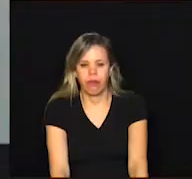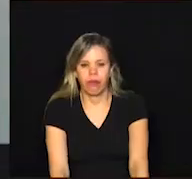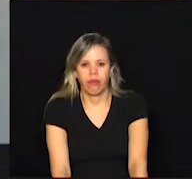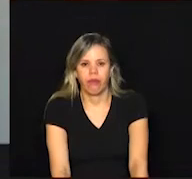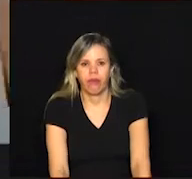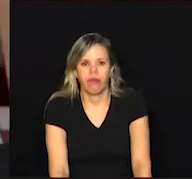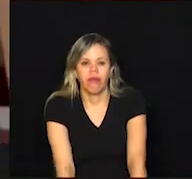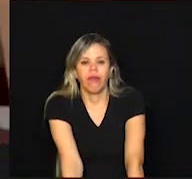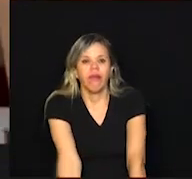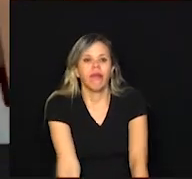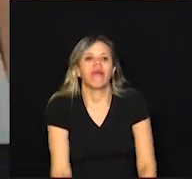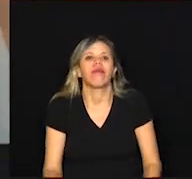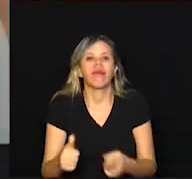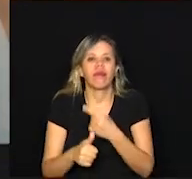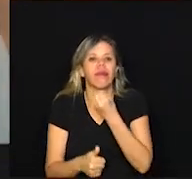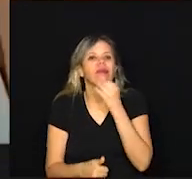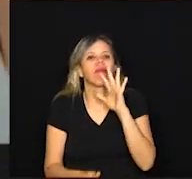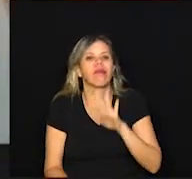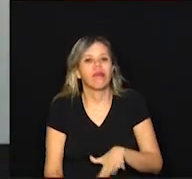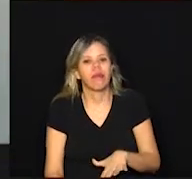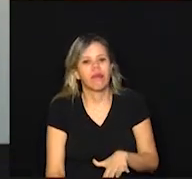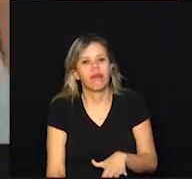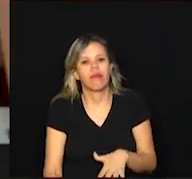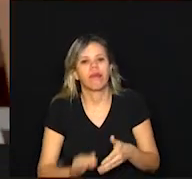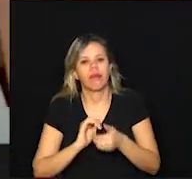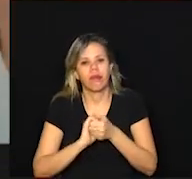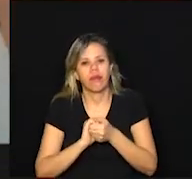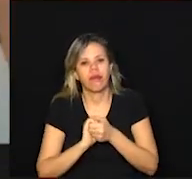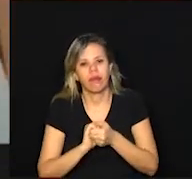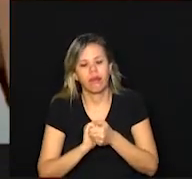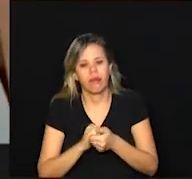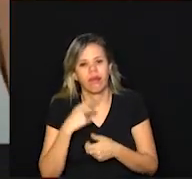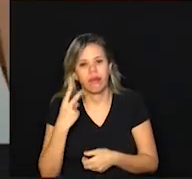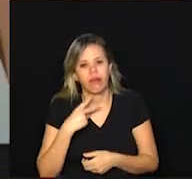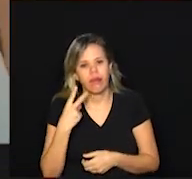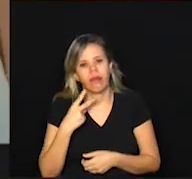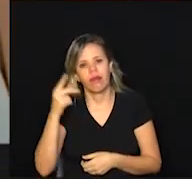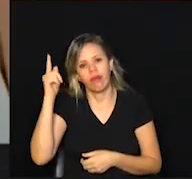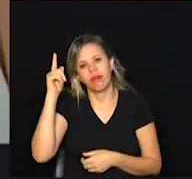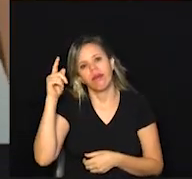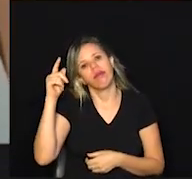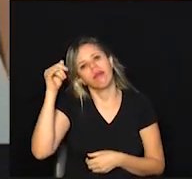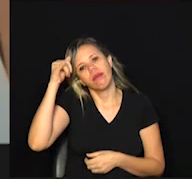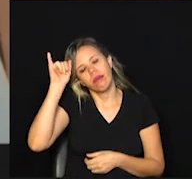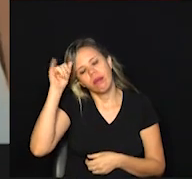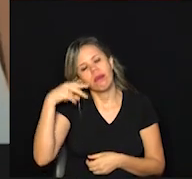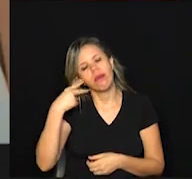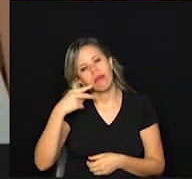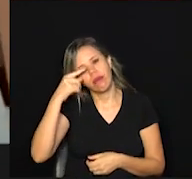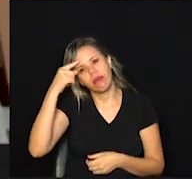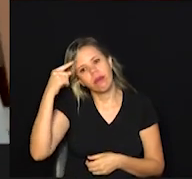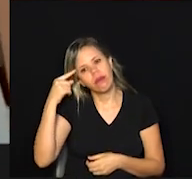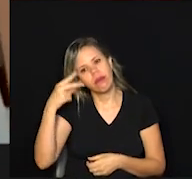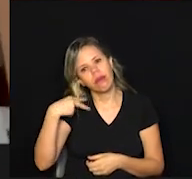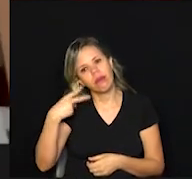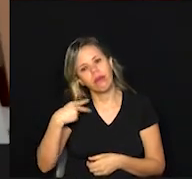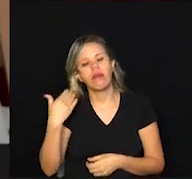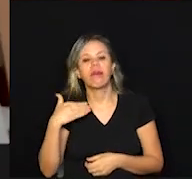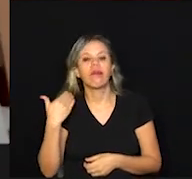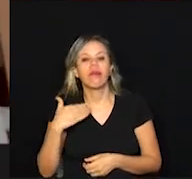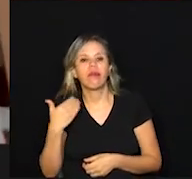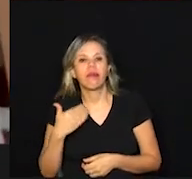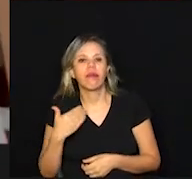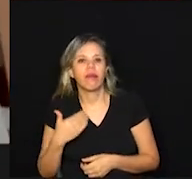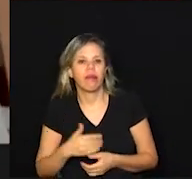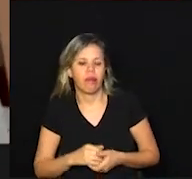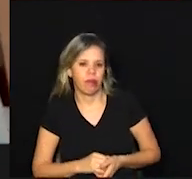é bom gente primeiro boa tarde quero comentar o vereador Paulo Búfalo Governador a Paola vereadora Mariana